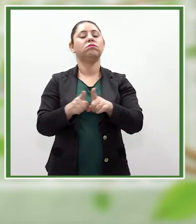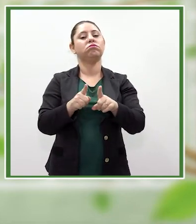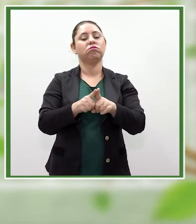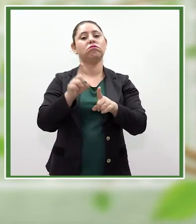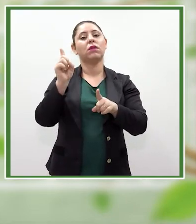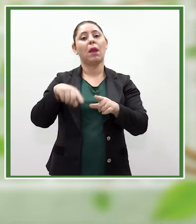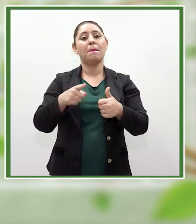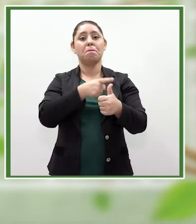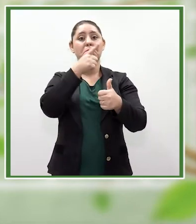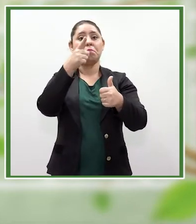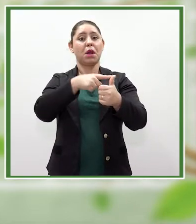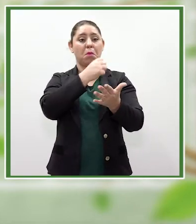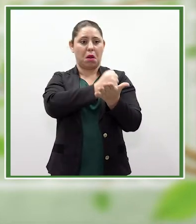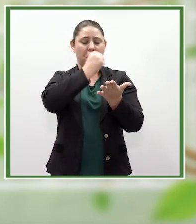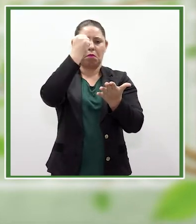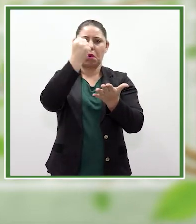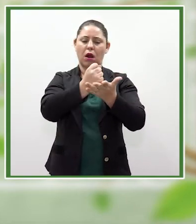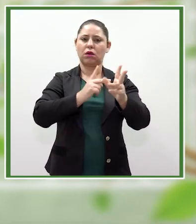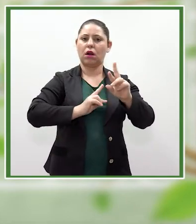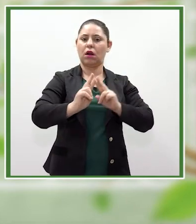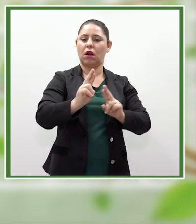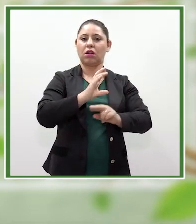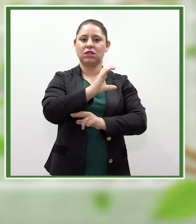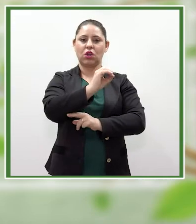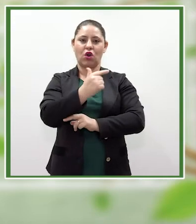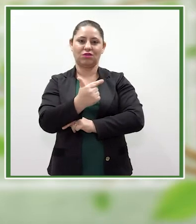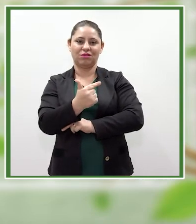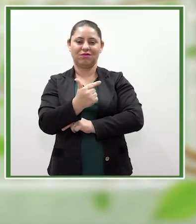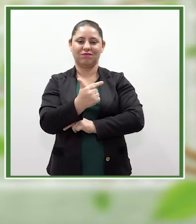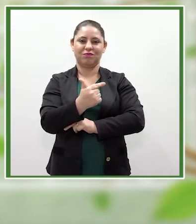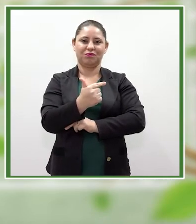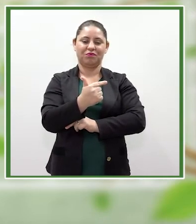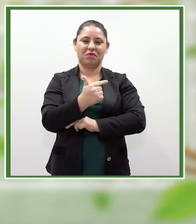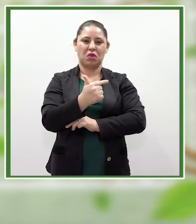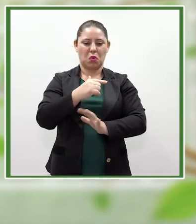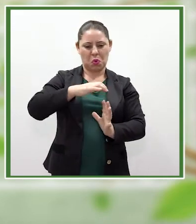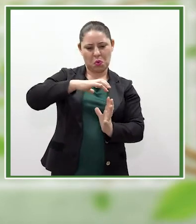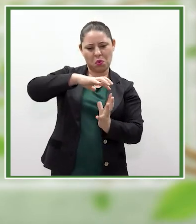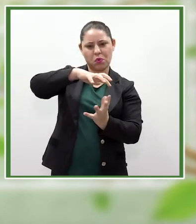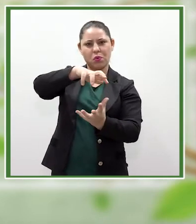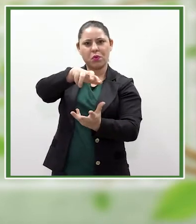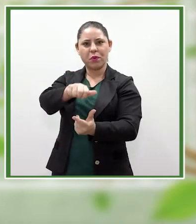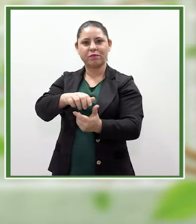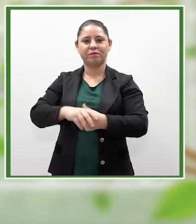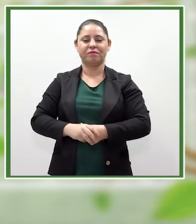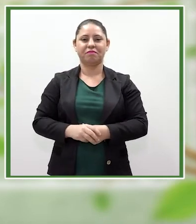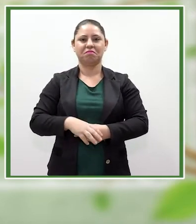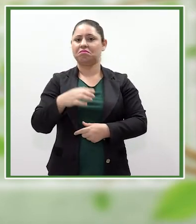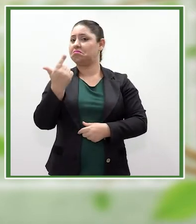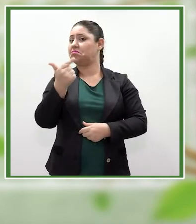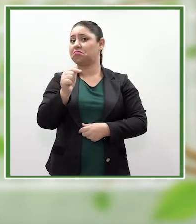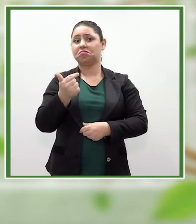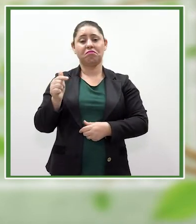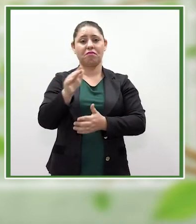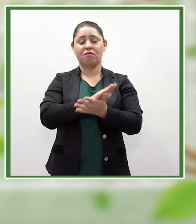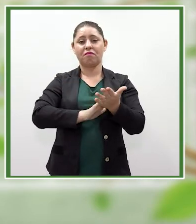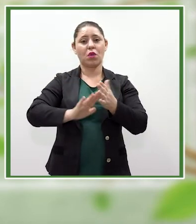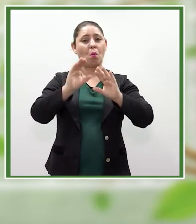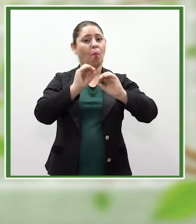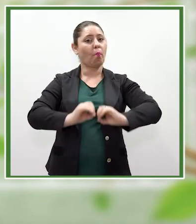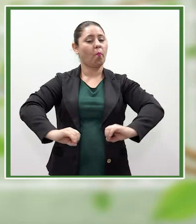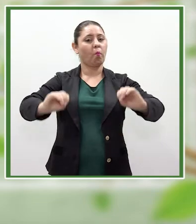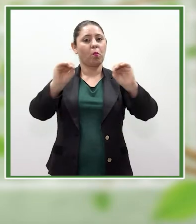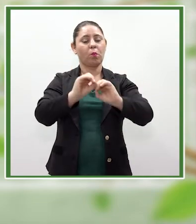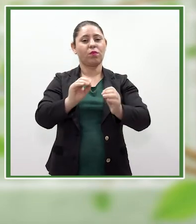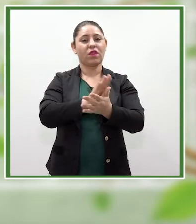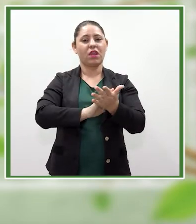marca relacionada a carbono do mercado mundial, né? Não existia algum tipo de marca com